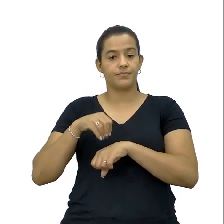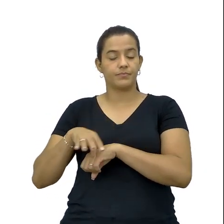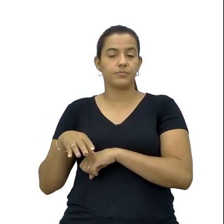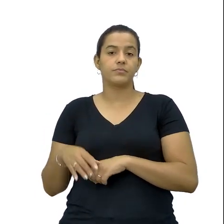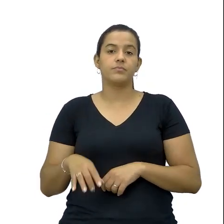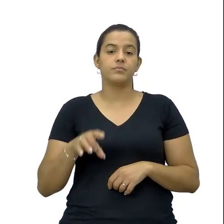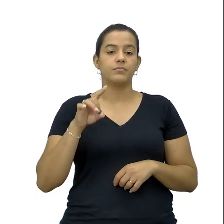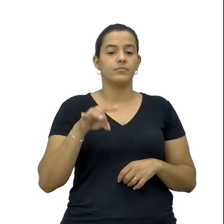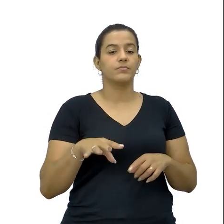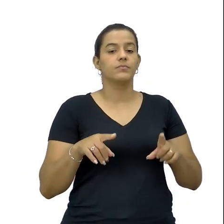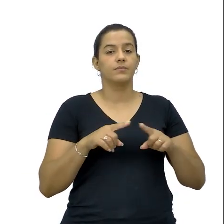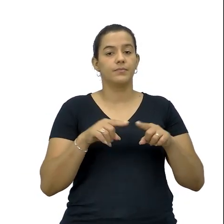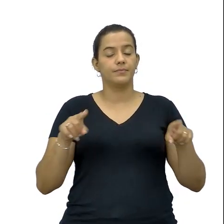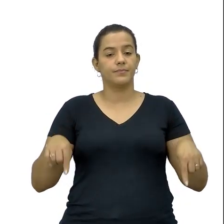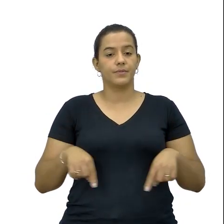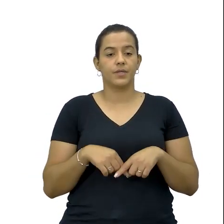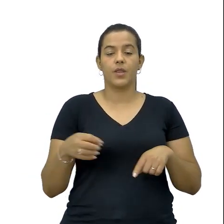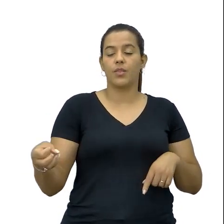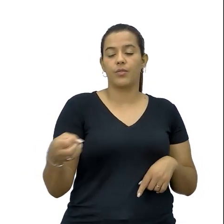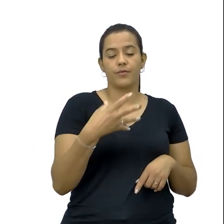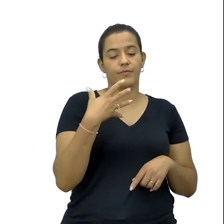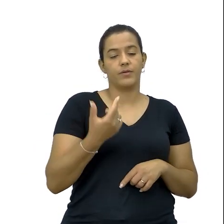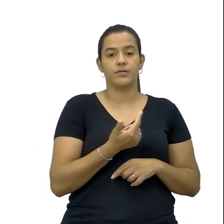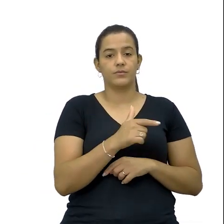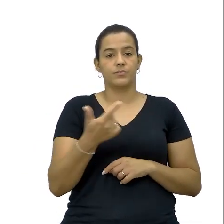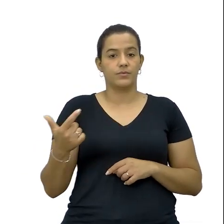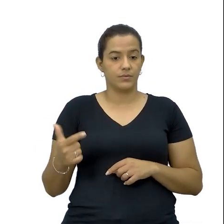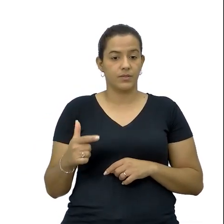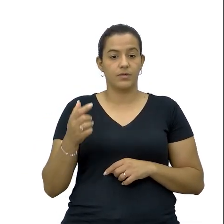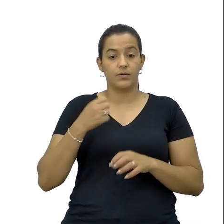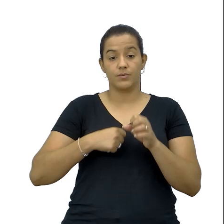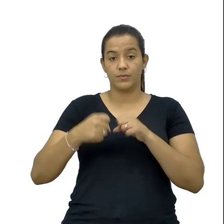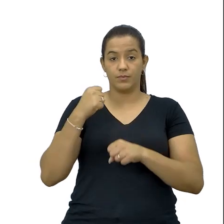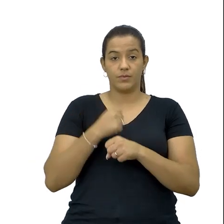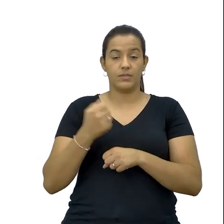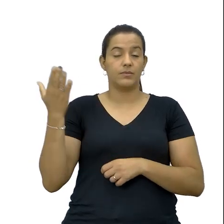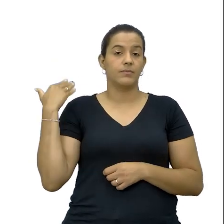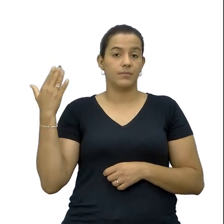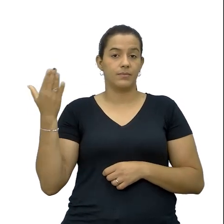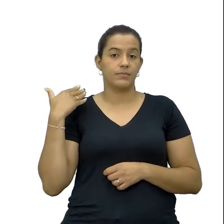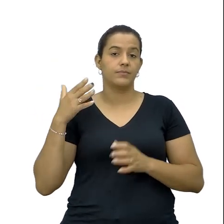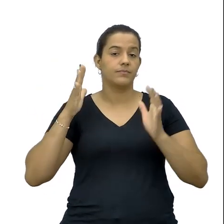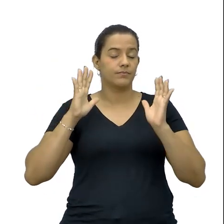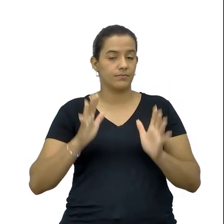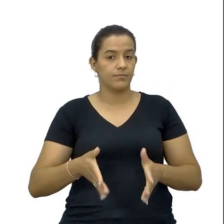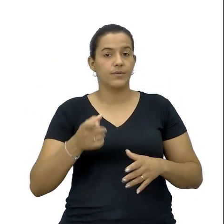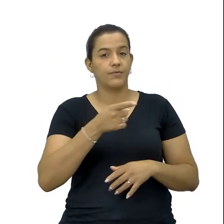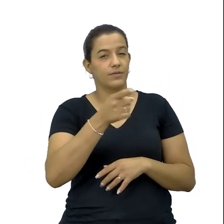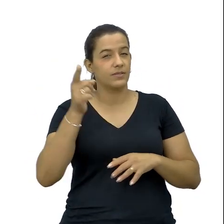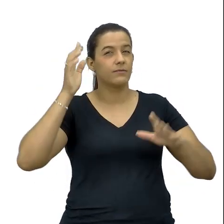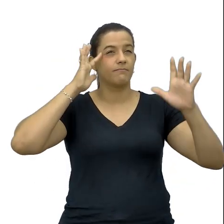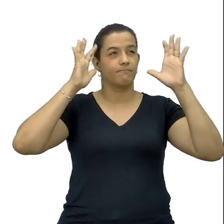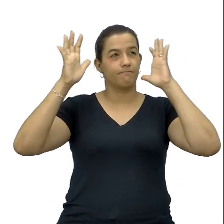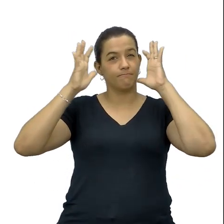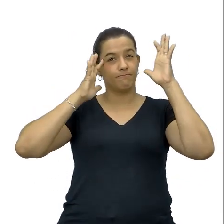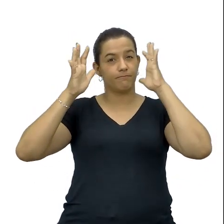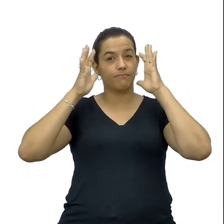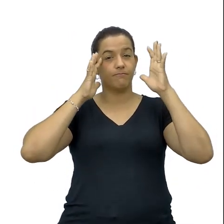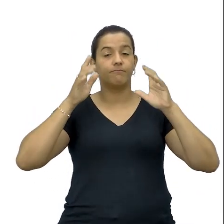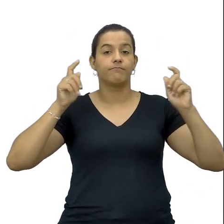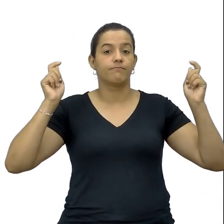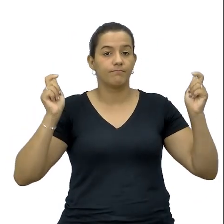são, né, novidade aí para nós, né? Vocês, o ano passado todinho, já pensaram muito na gestão de sala de